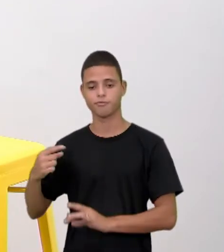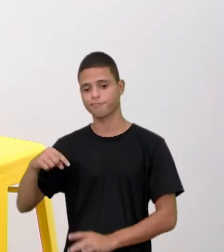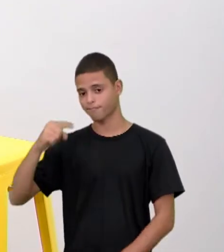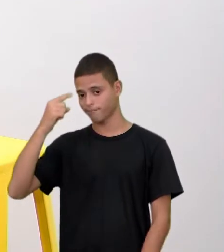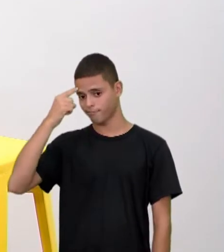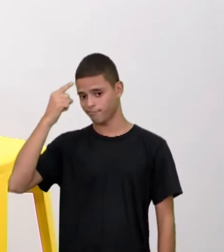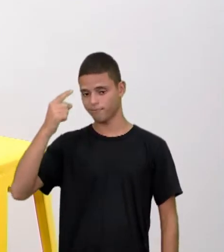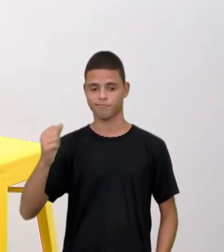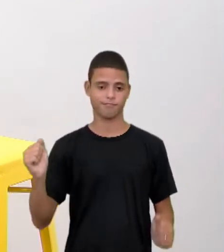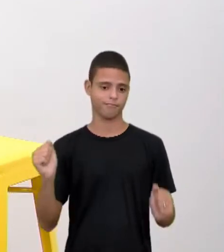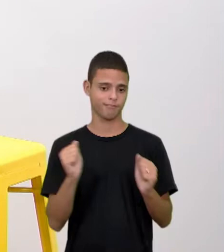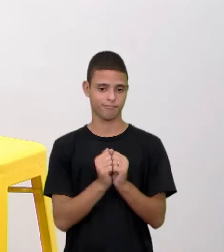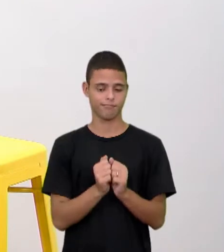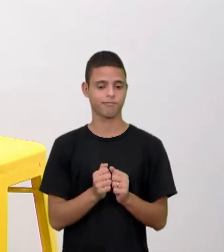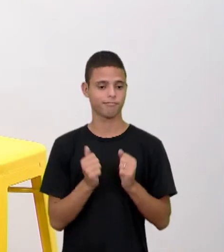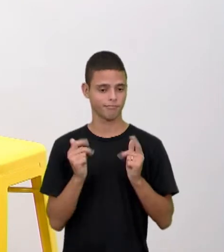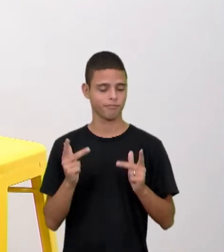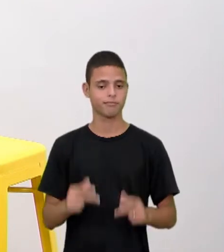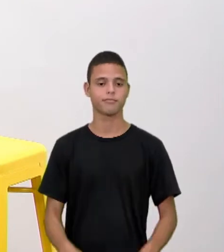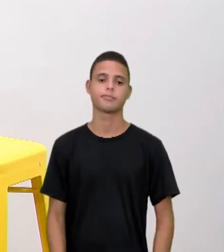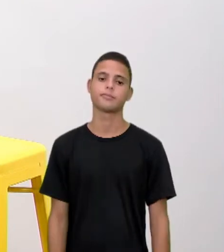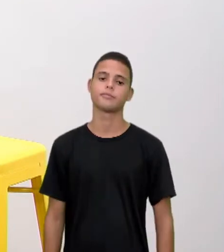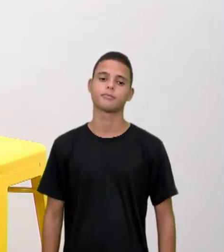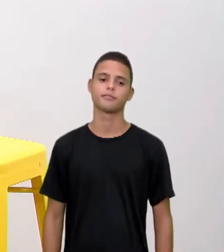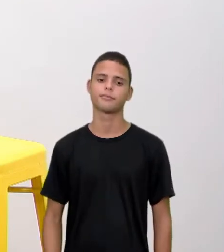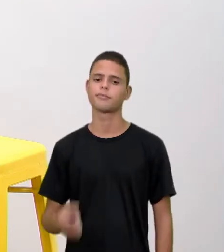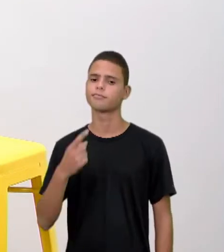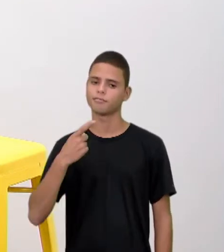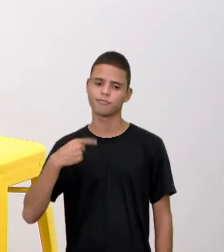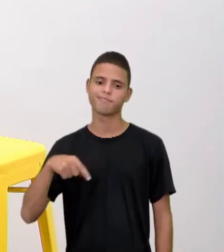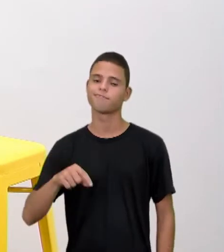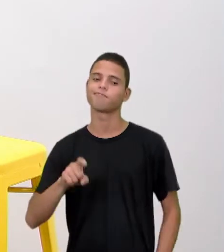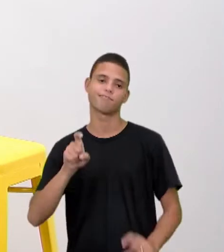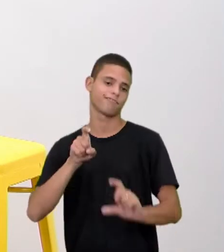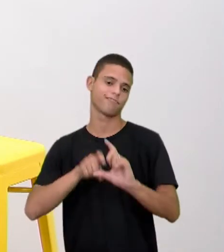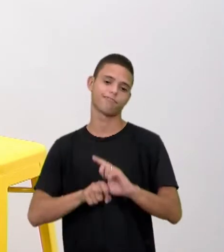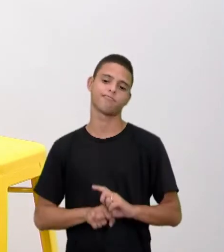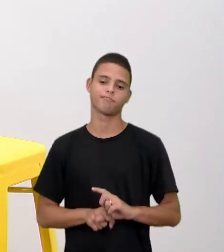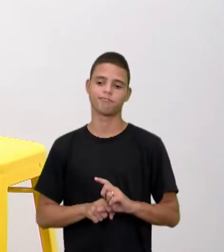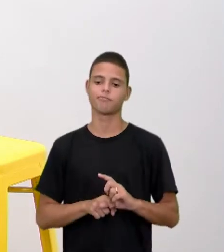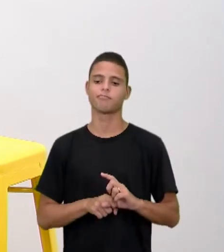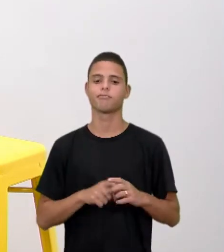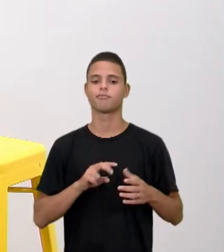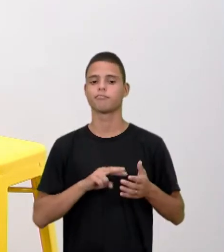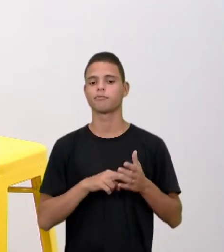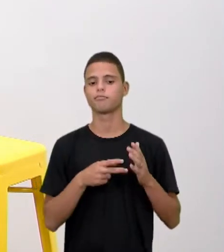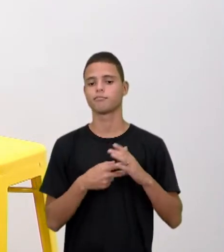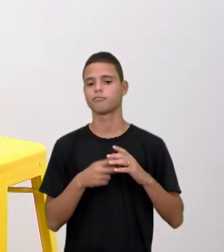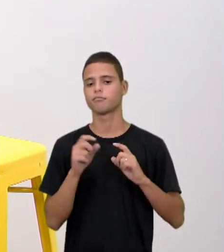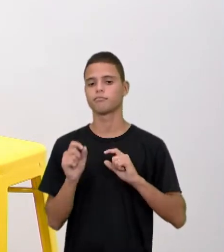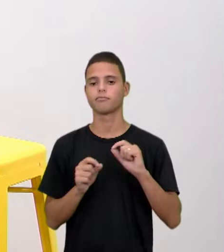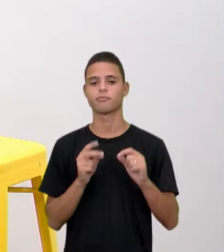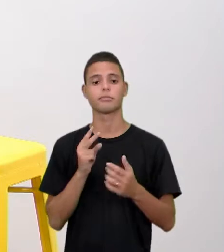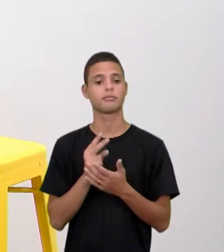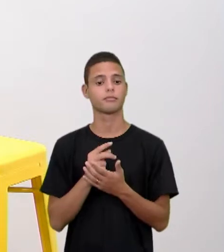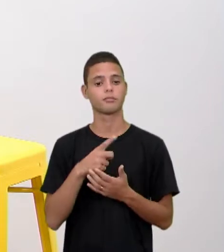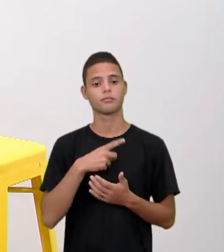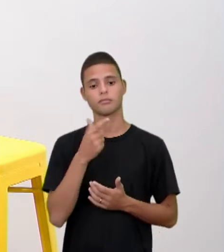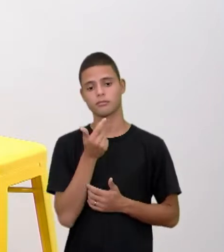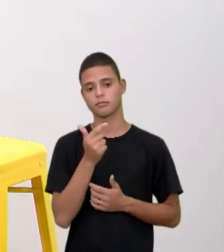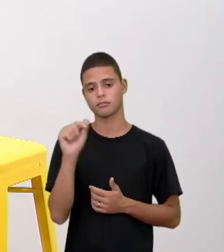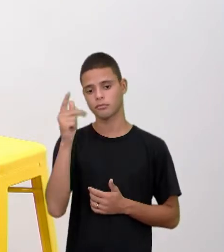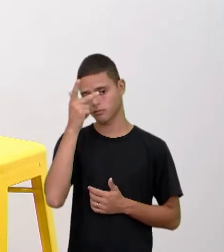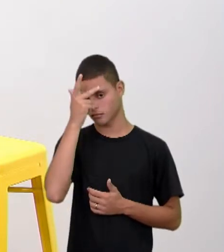junto. Para começo de conversa, a gente é totalmente dependente. Isso significa que a gente sempre está com outra